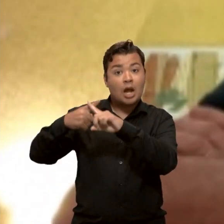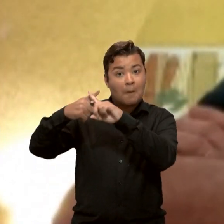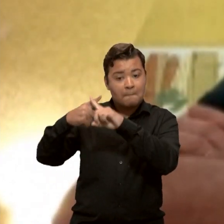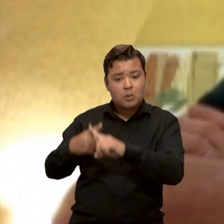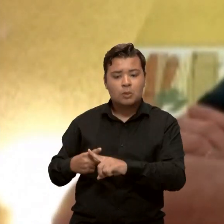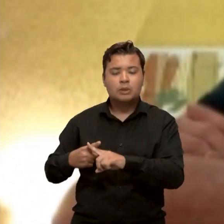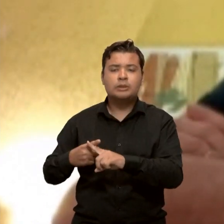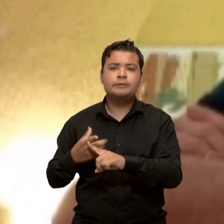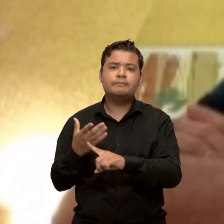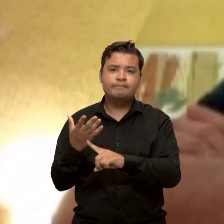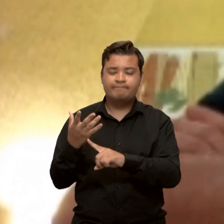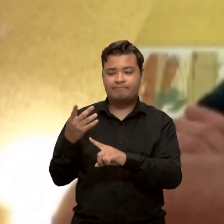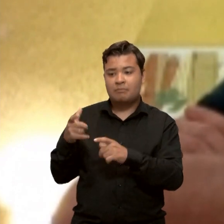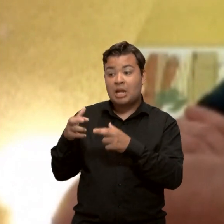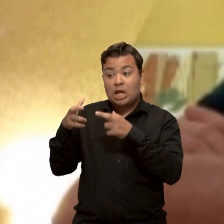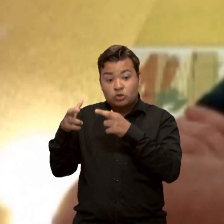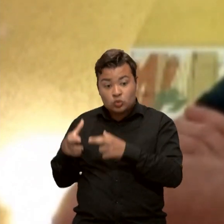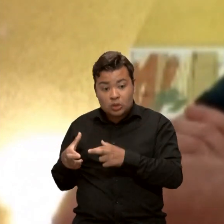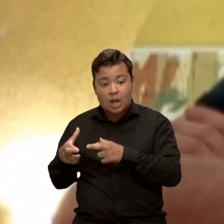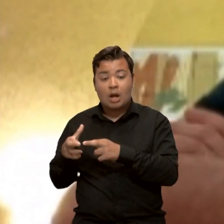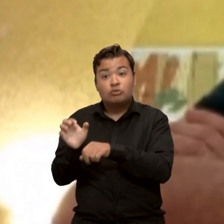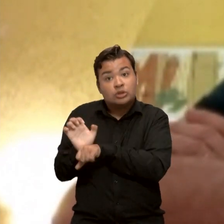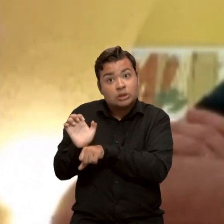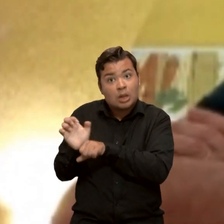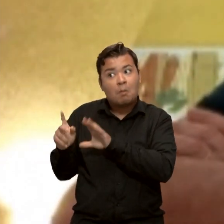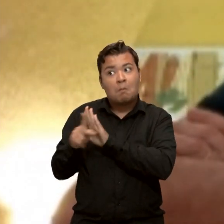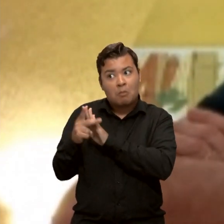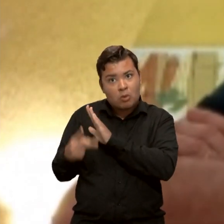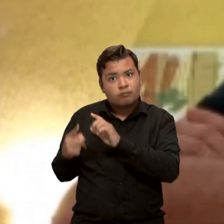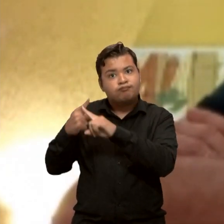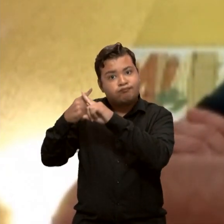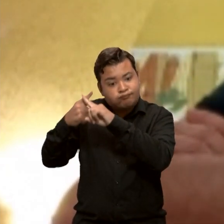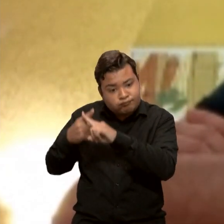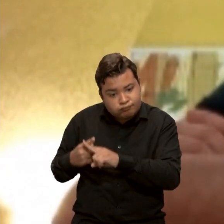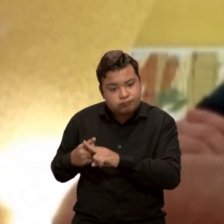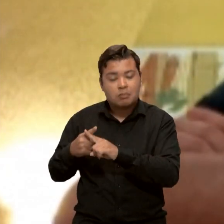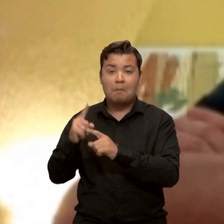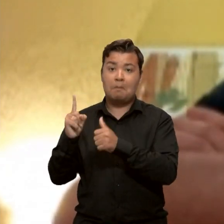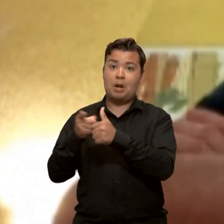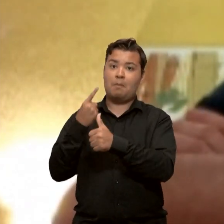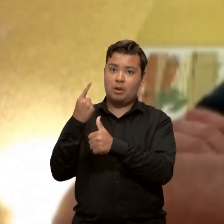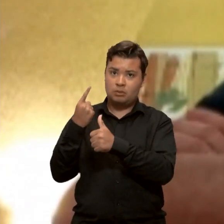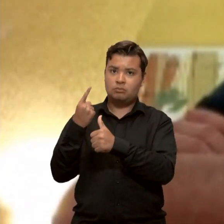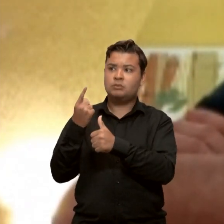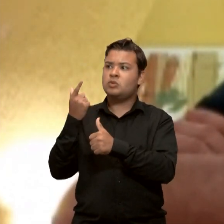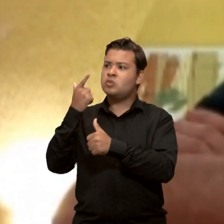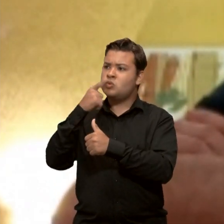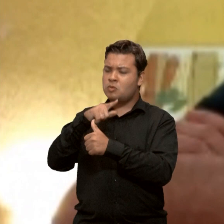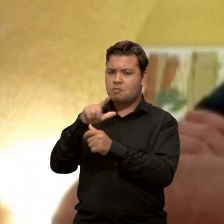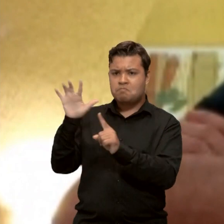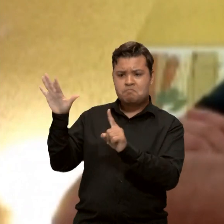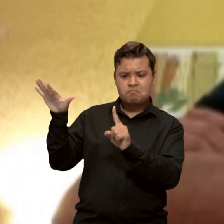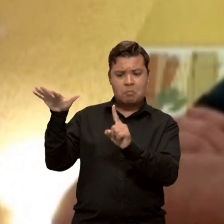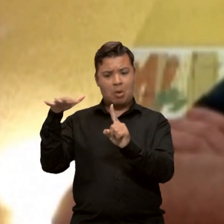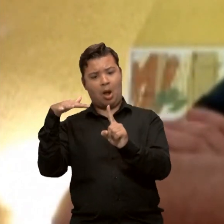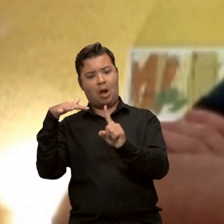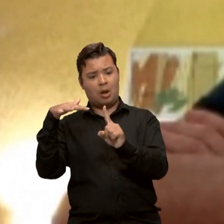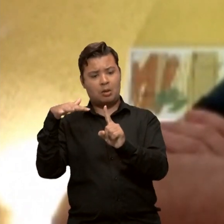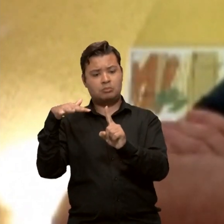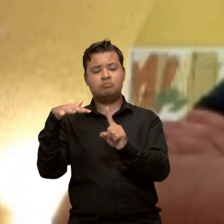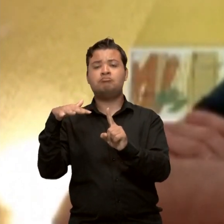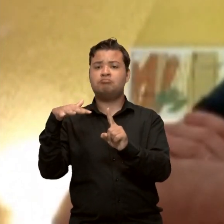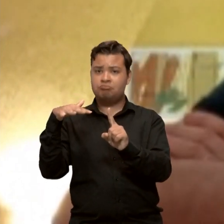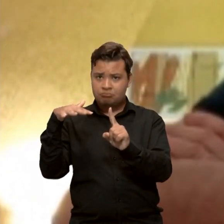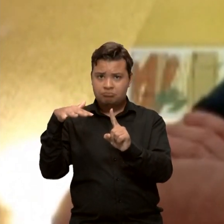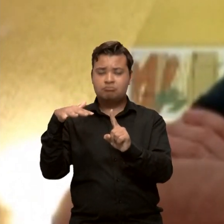inicialmente regional, estadual, para você conseguir o destaque, né? E também a